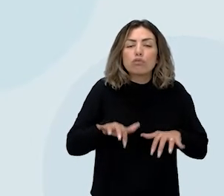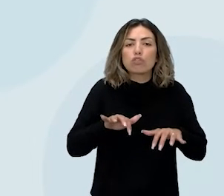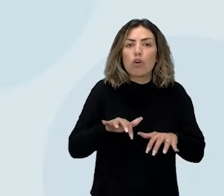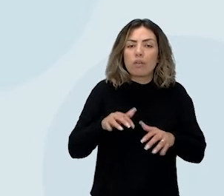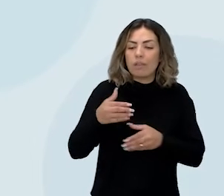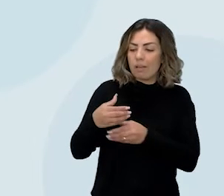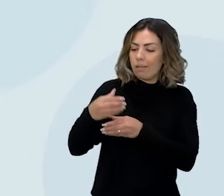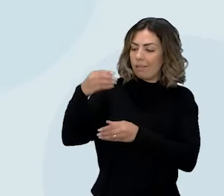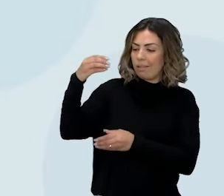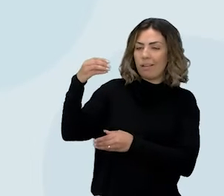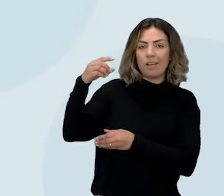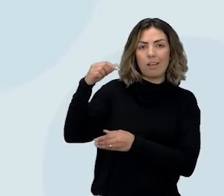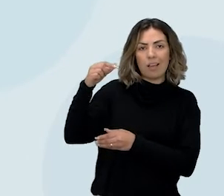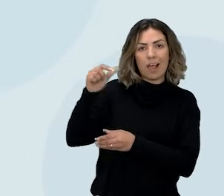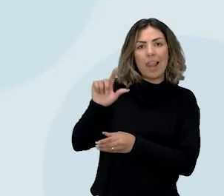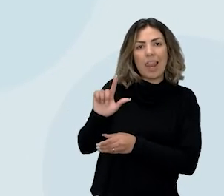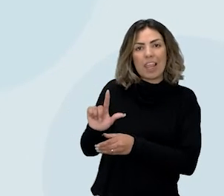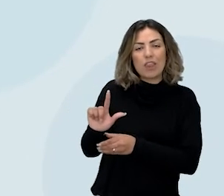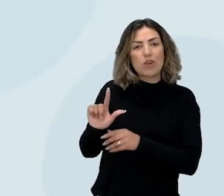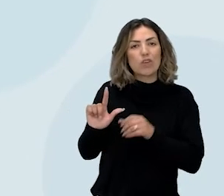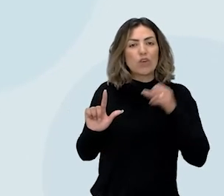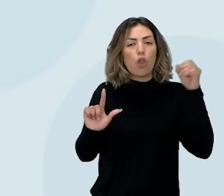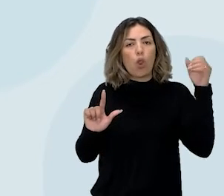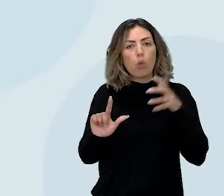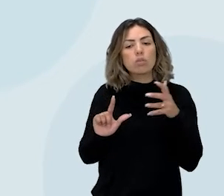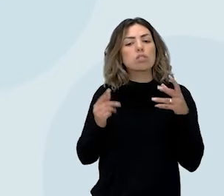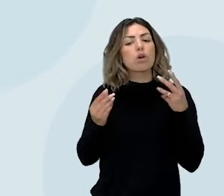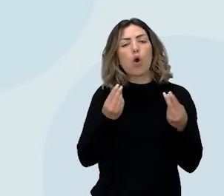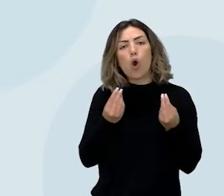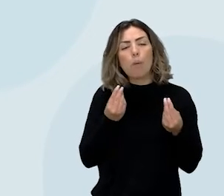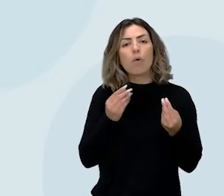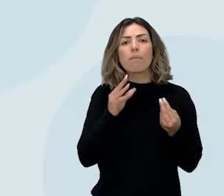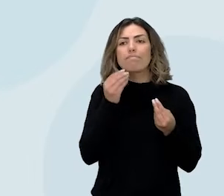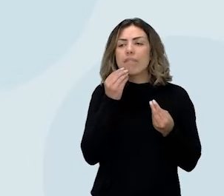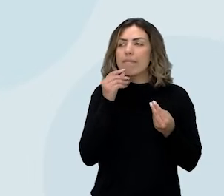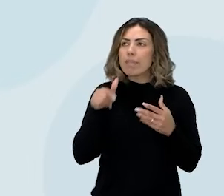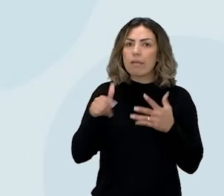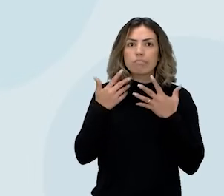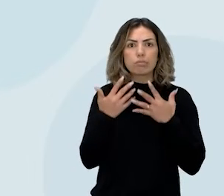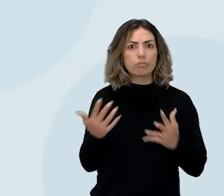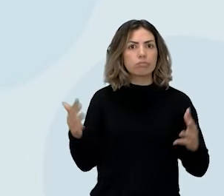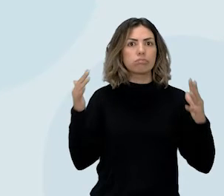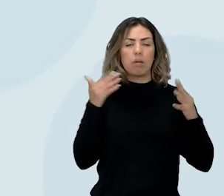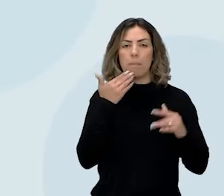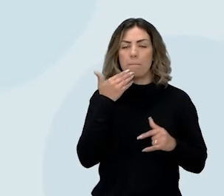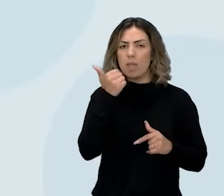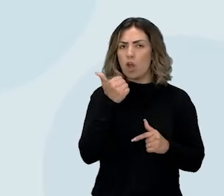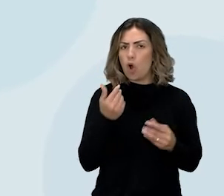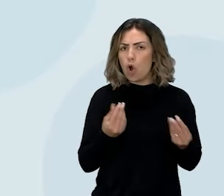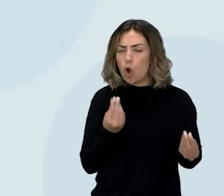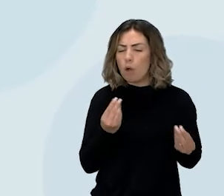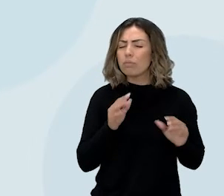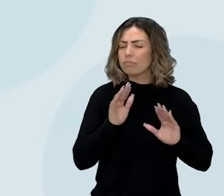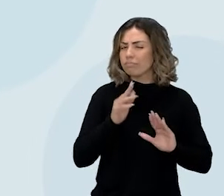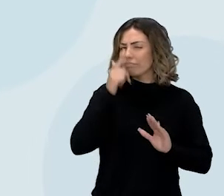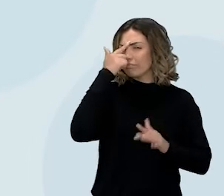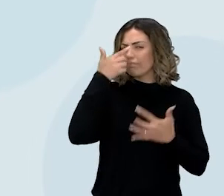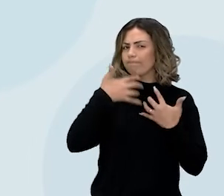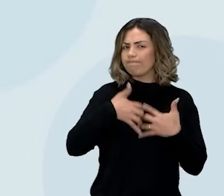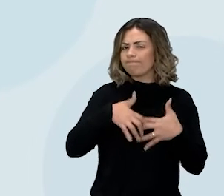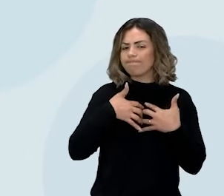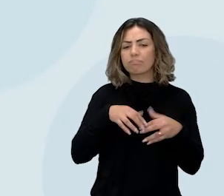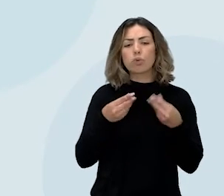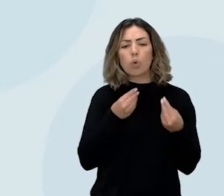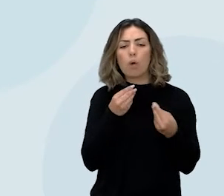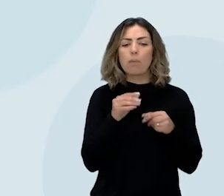de luz e tentar otimizar, né, deixar mais eficiente. E para isso a gente vai pensar um pouquinho sobre alguns